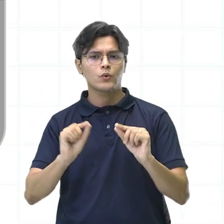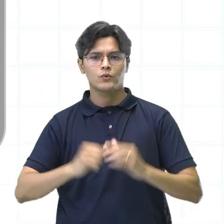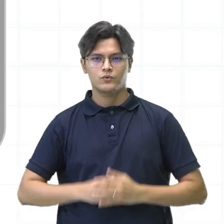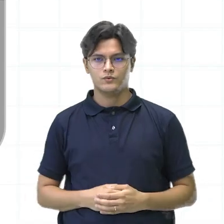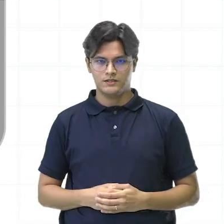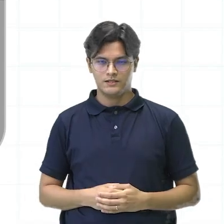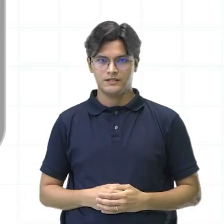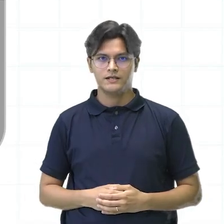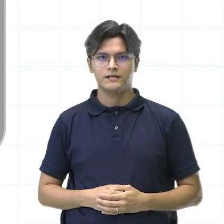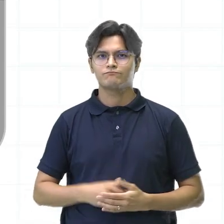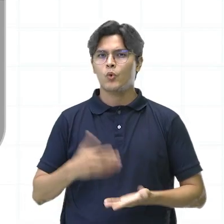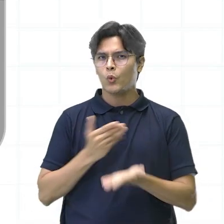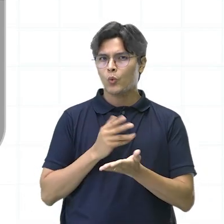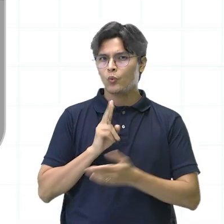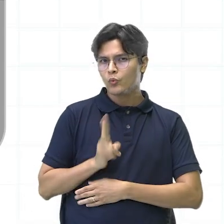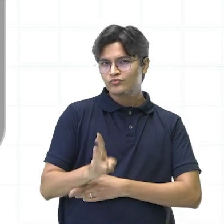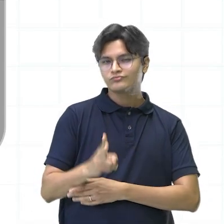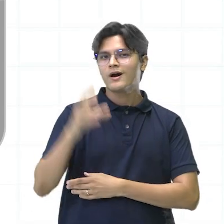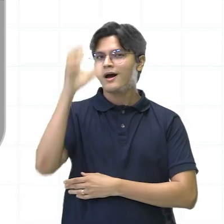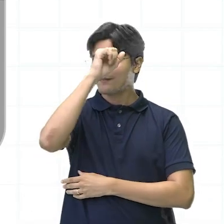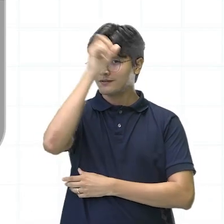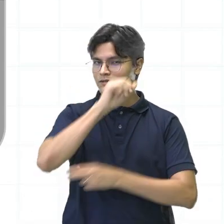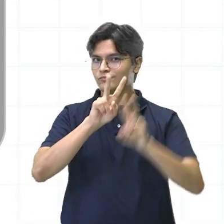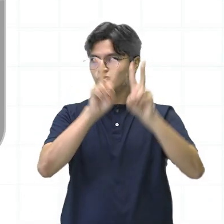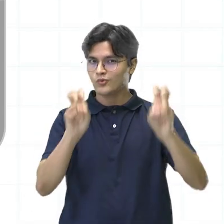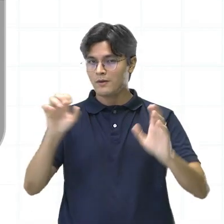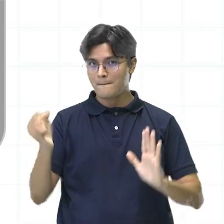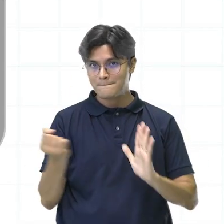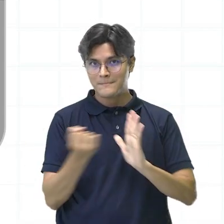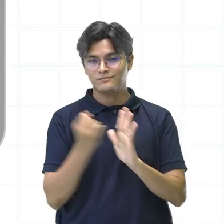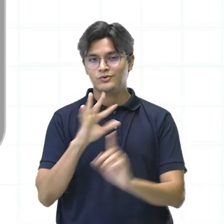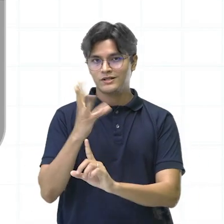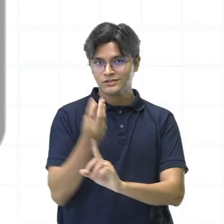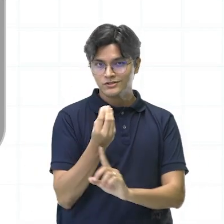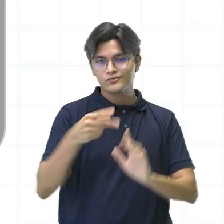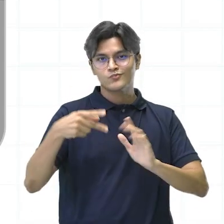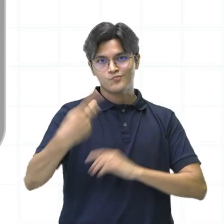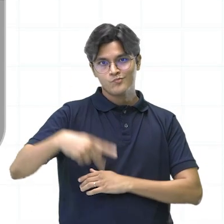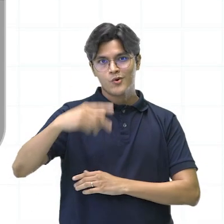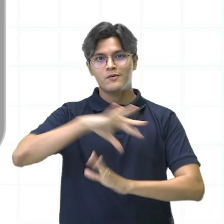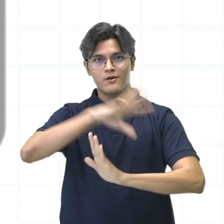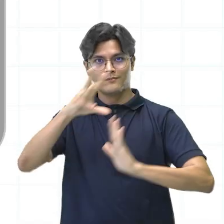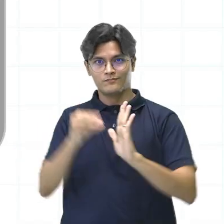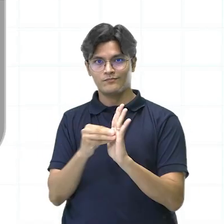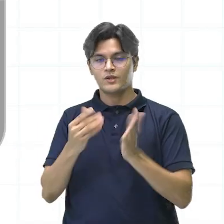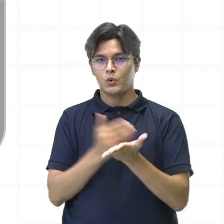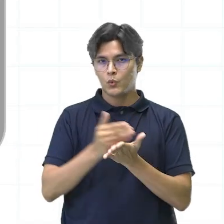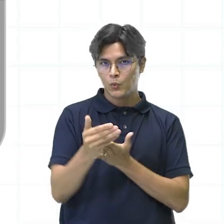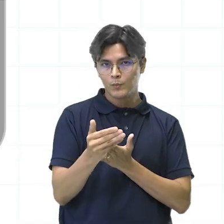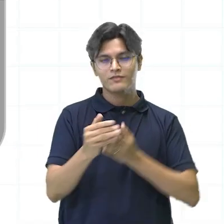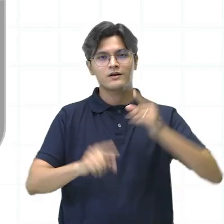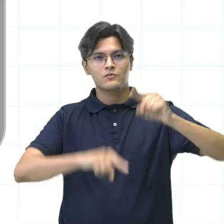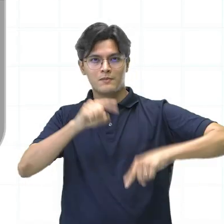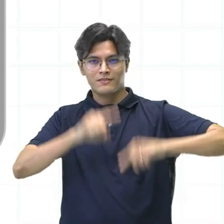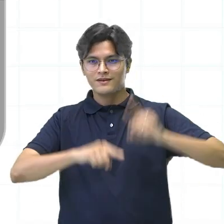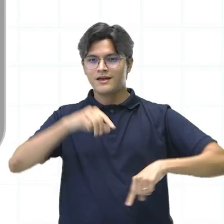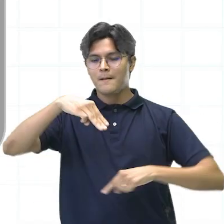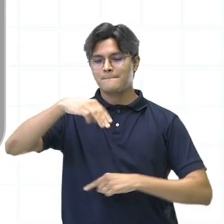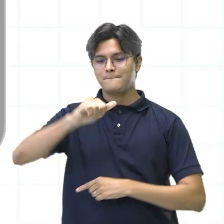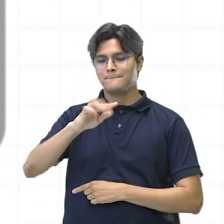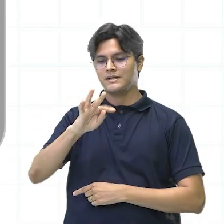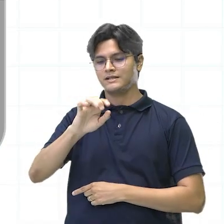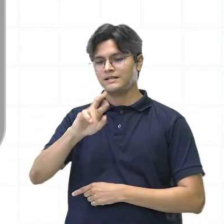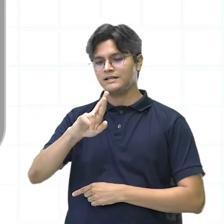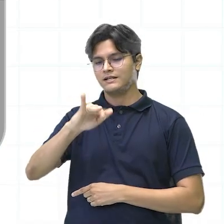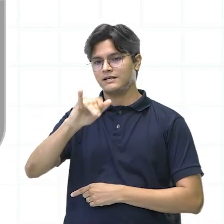artístico amazônico. Dentro disso, vamos ver exatamente, começando com os bens materiais, que é a